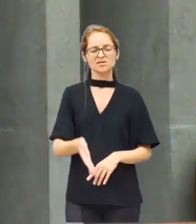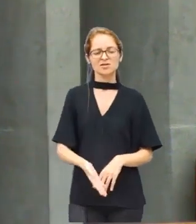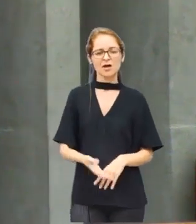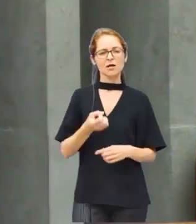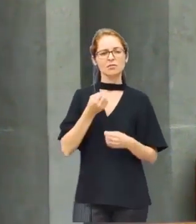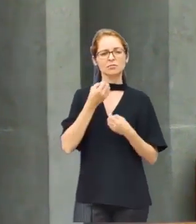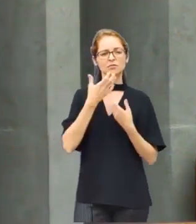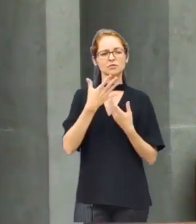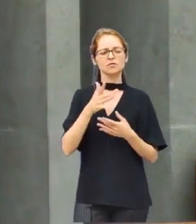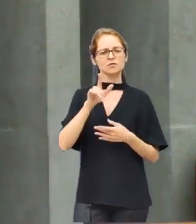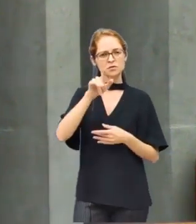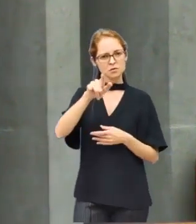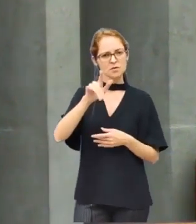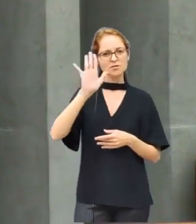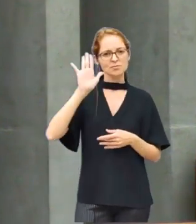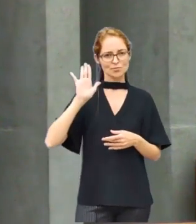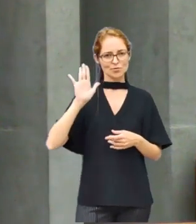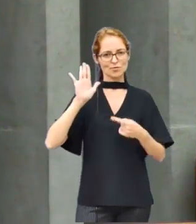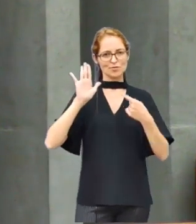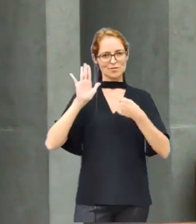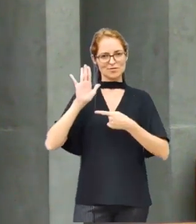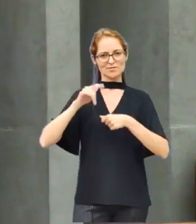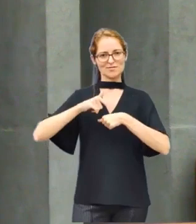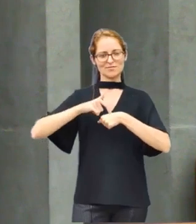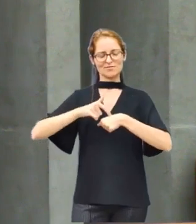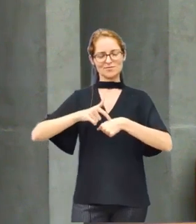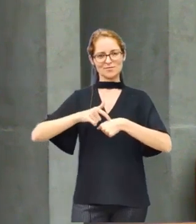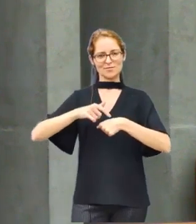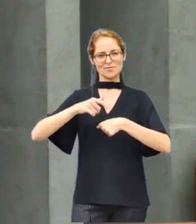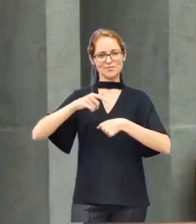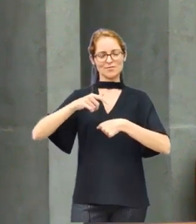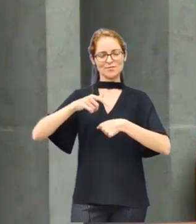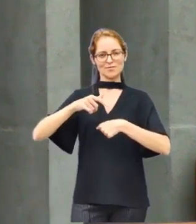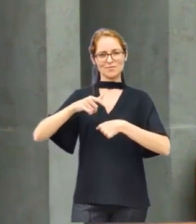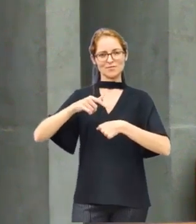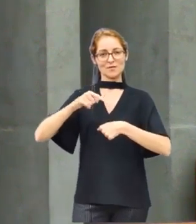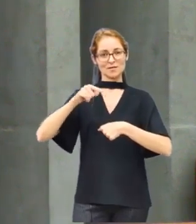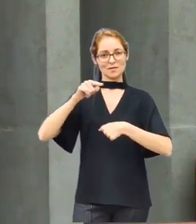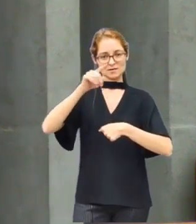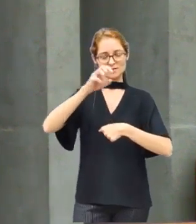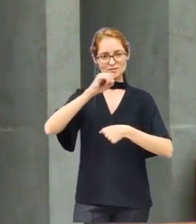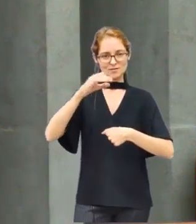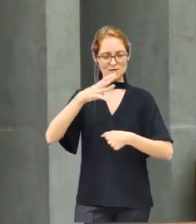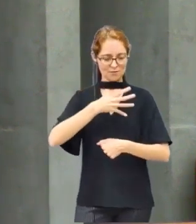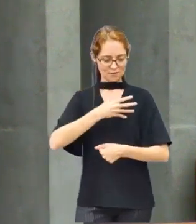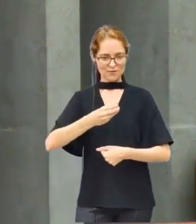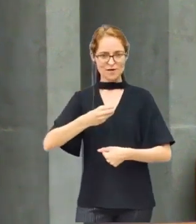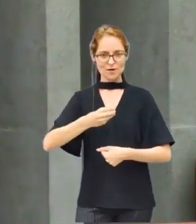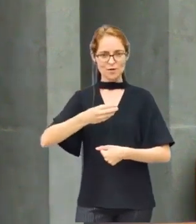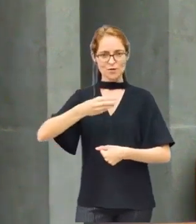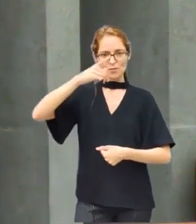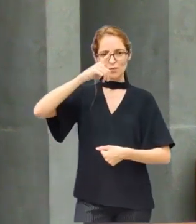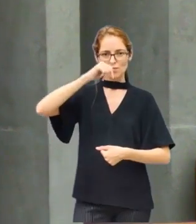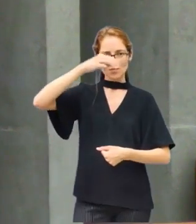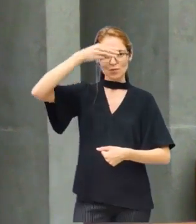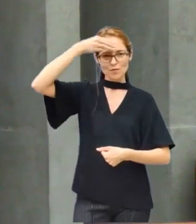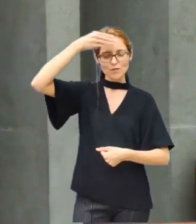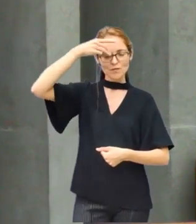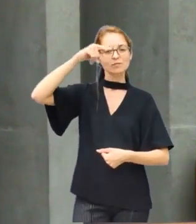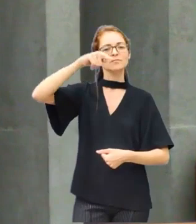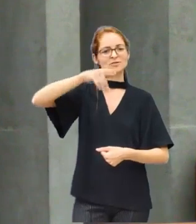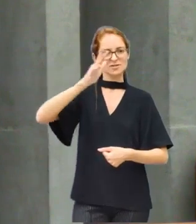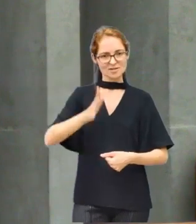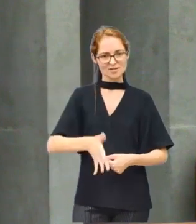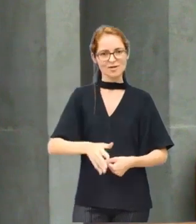fé, você fez votos ao Senhor naquele momento. Você que já trouxe seus filhos ao batismo, você também fez votos